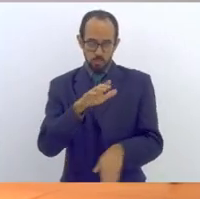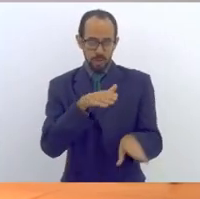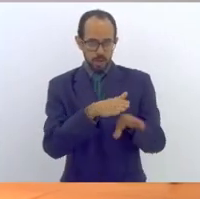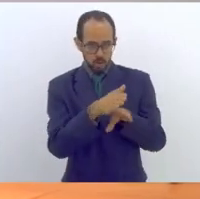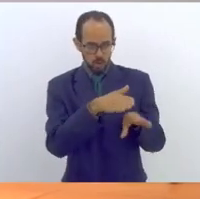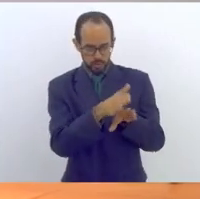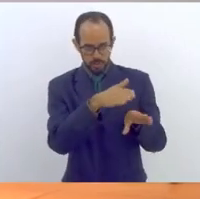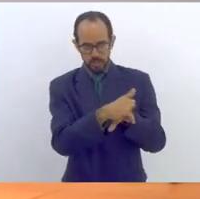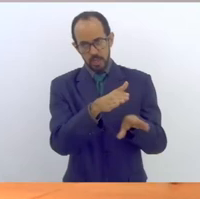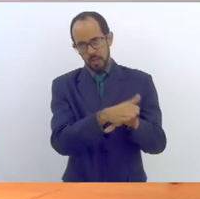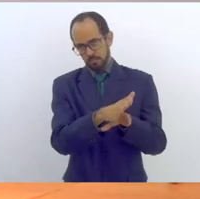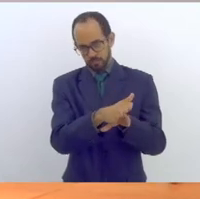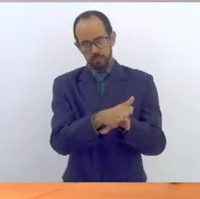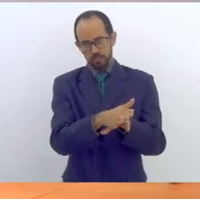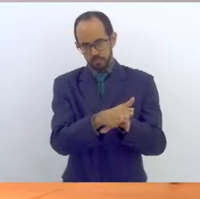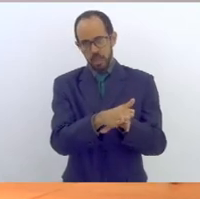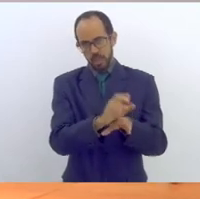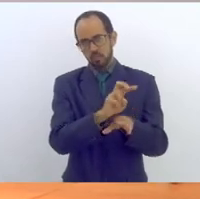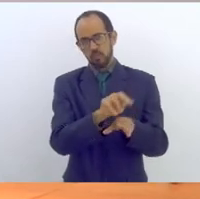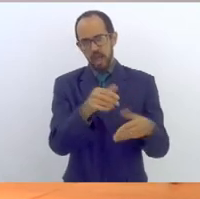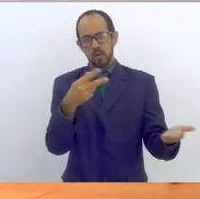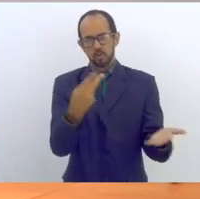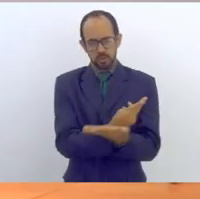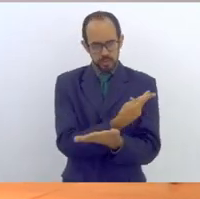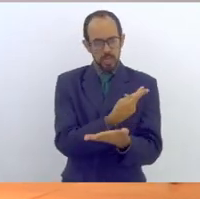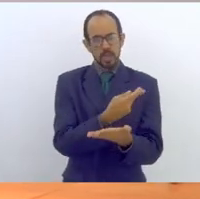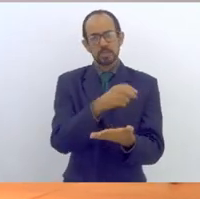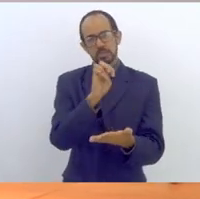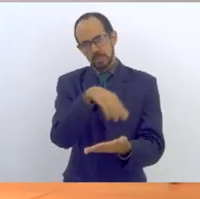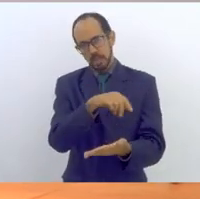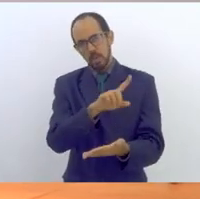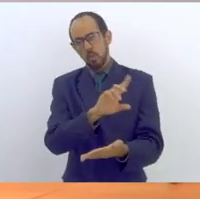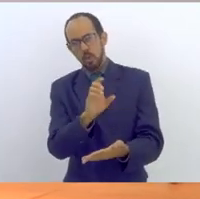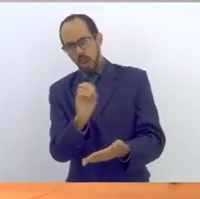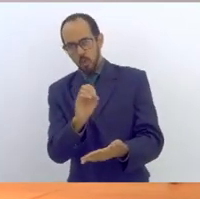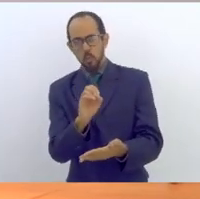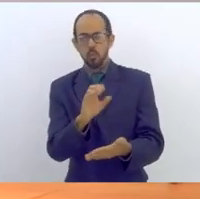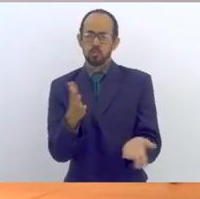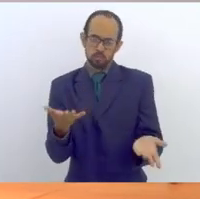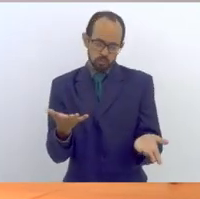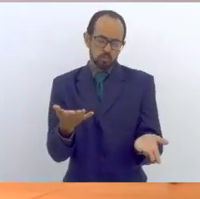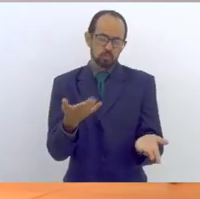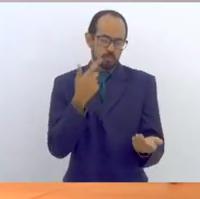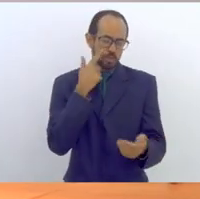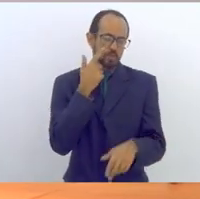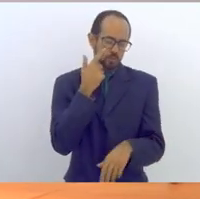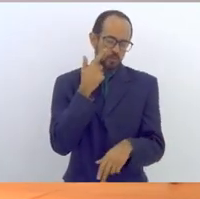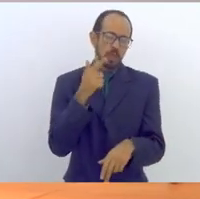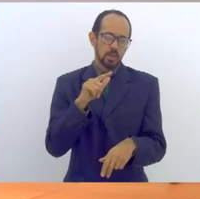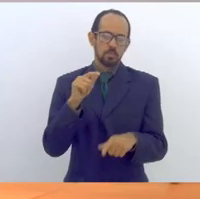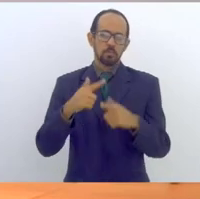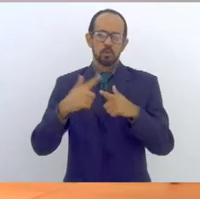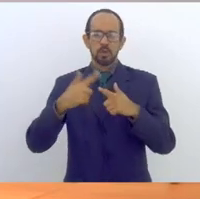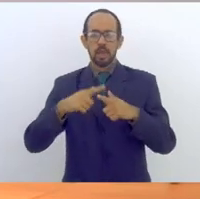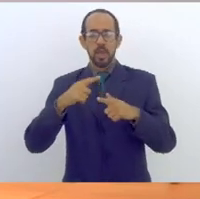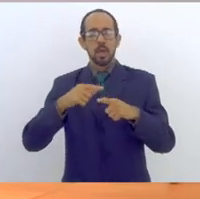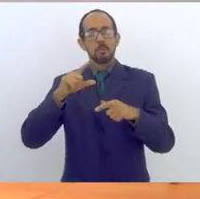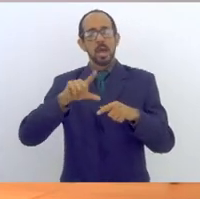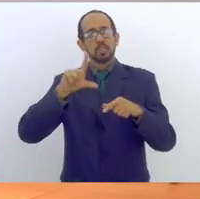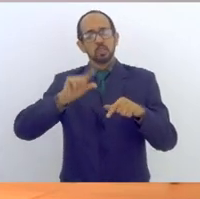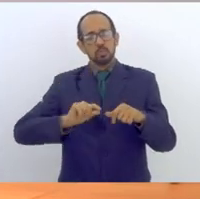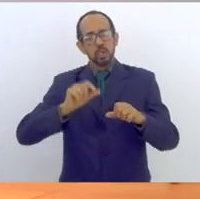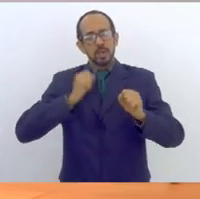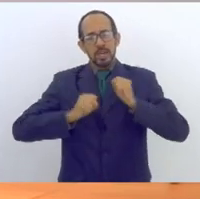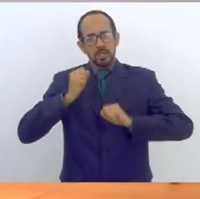né vai acontecer não vai contribuir um pouquinho a temperatura da aí da ansiedade de vocês